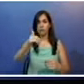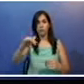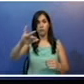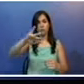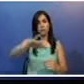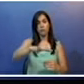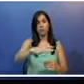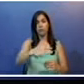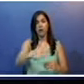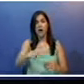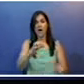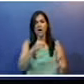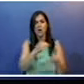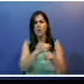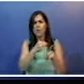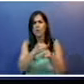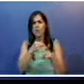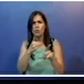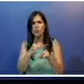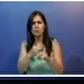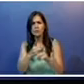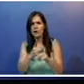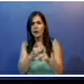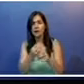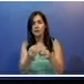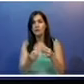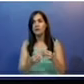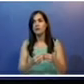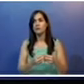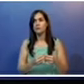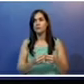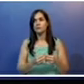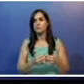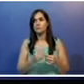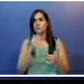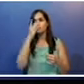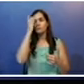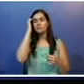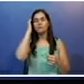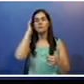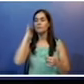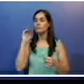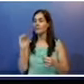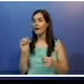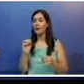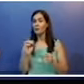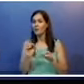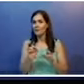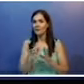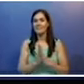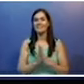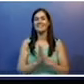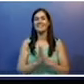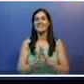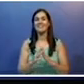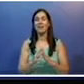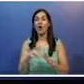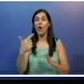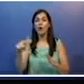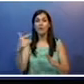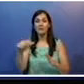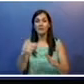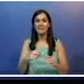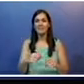será encontrada miraculosamente incólume na calçada, outra vez